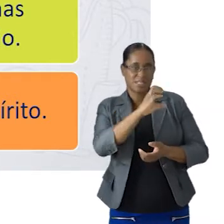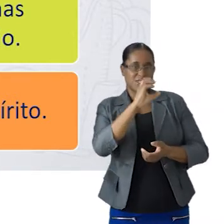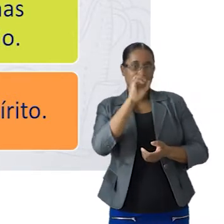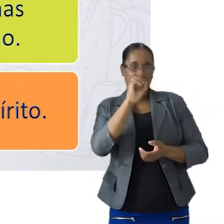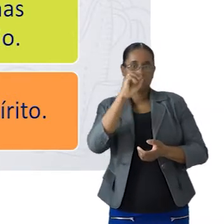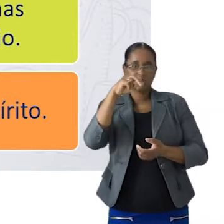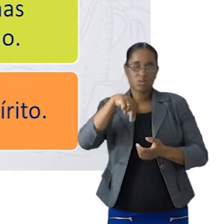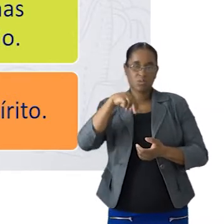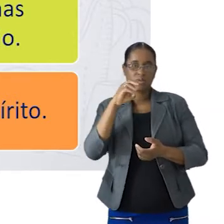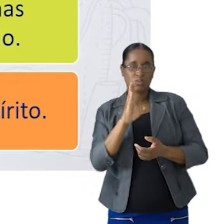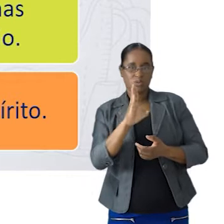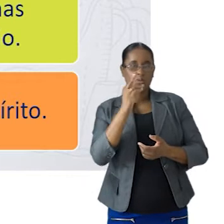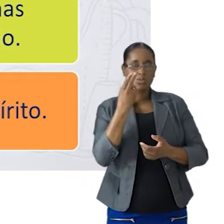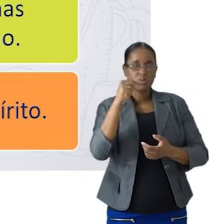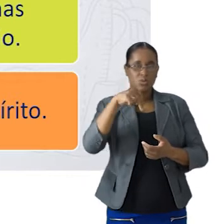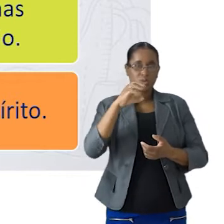conjunções.